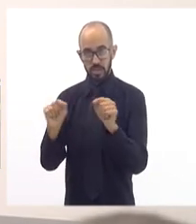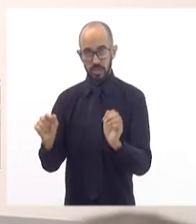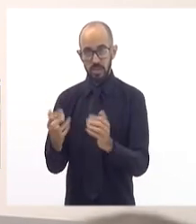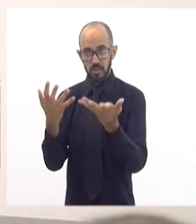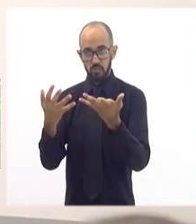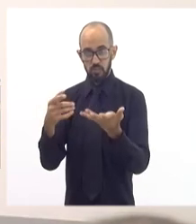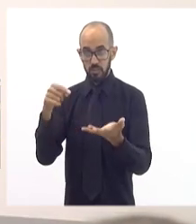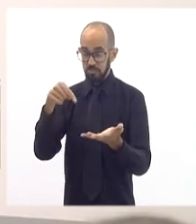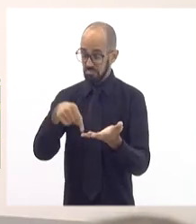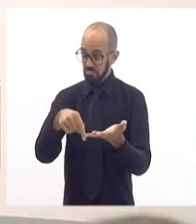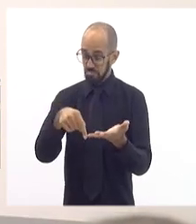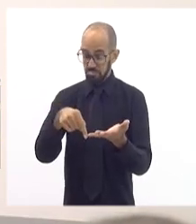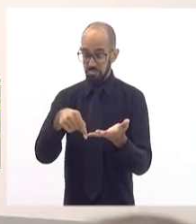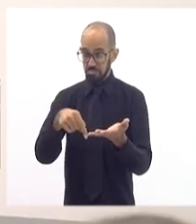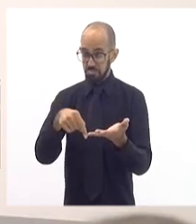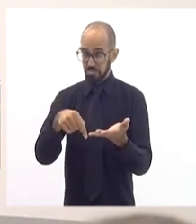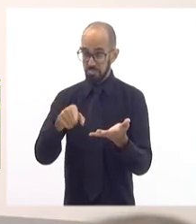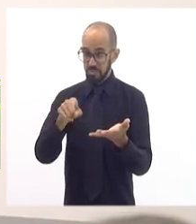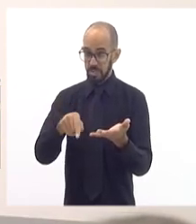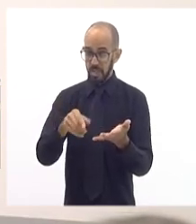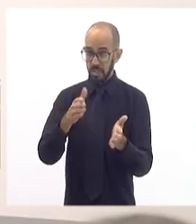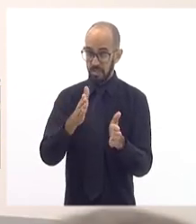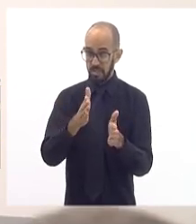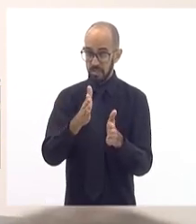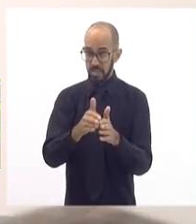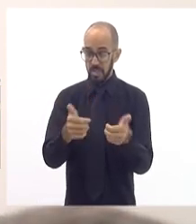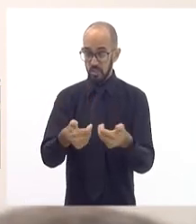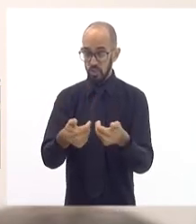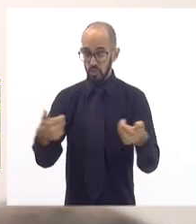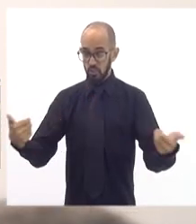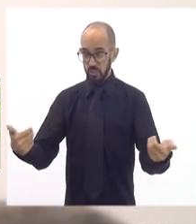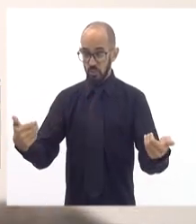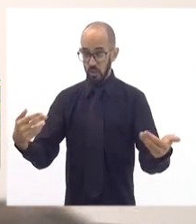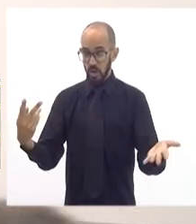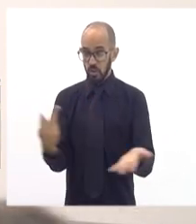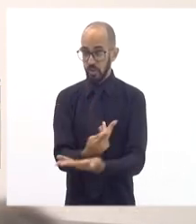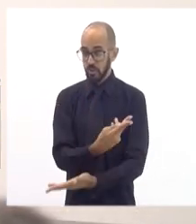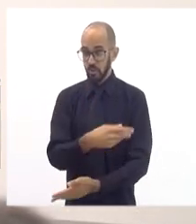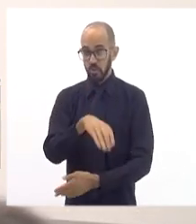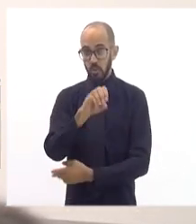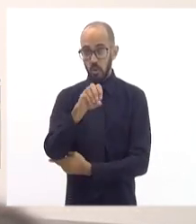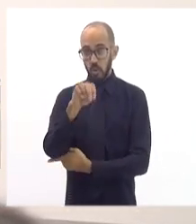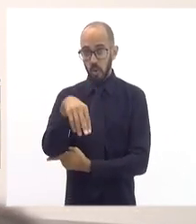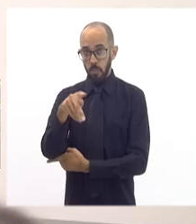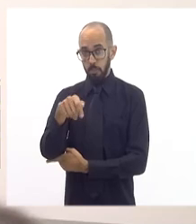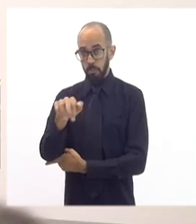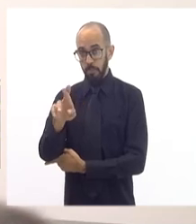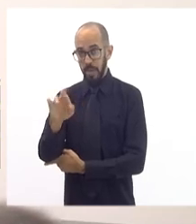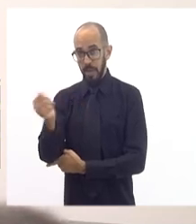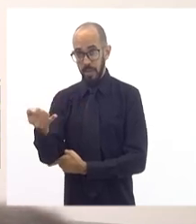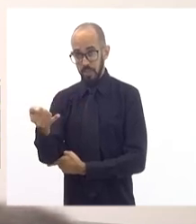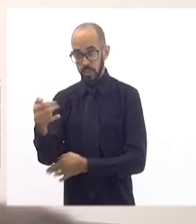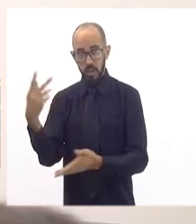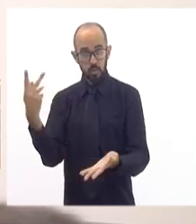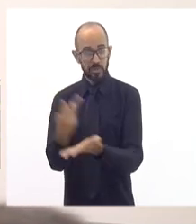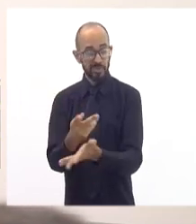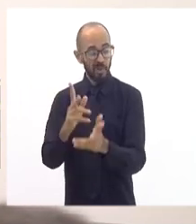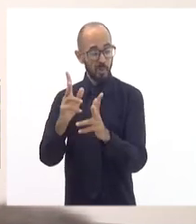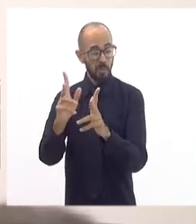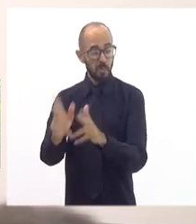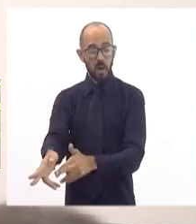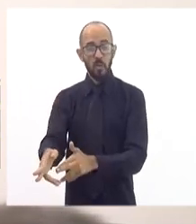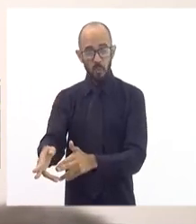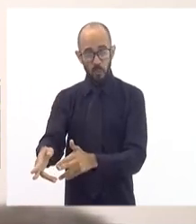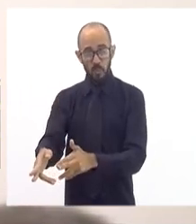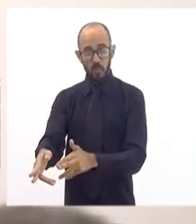não seja o fatiamento ocorreu em todos no Comperj aconteceu a mesma coisa é o mesmo processo